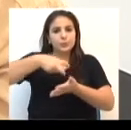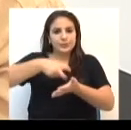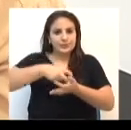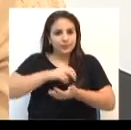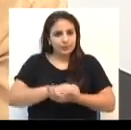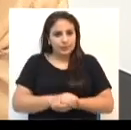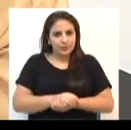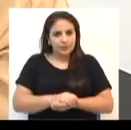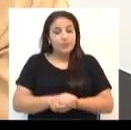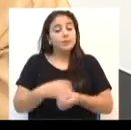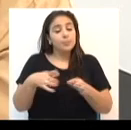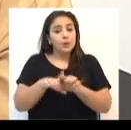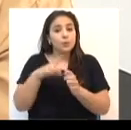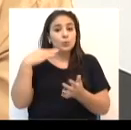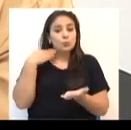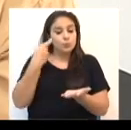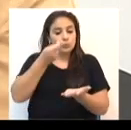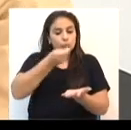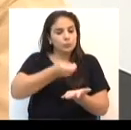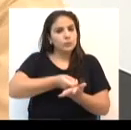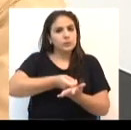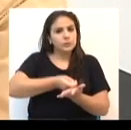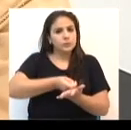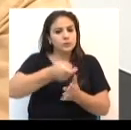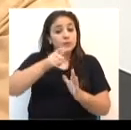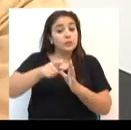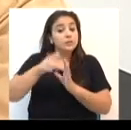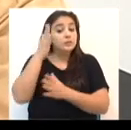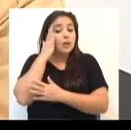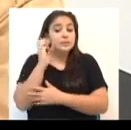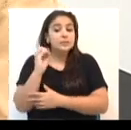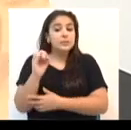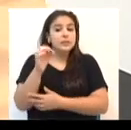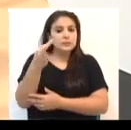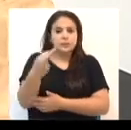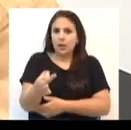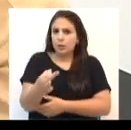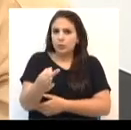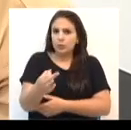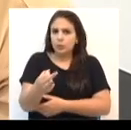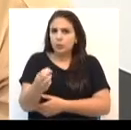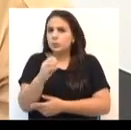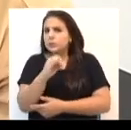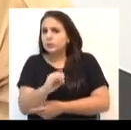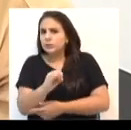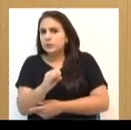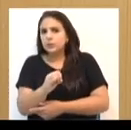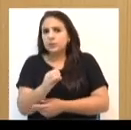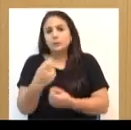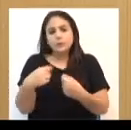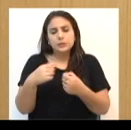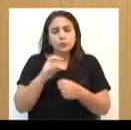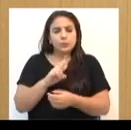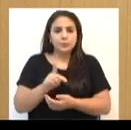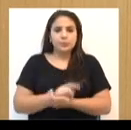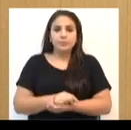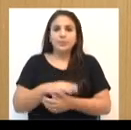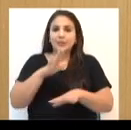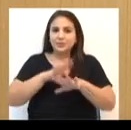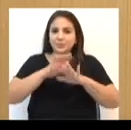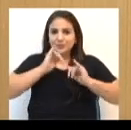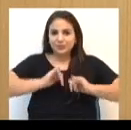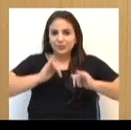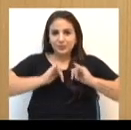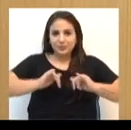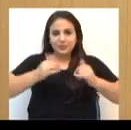cometeu. Cabe ao juiz sentenciar se é até 28 ou menos do que isso aí. Estas e